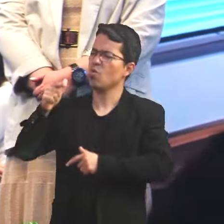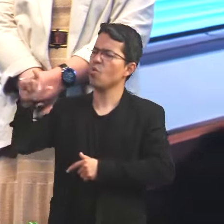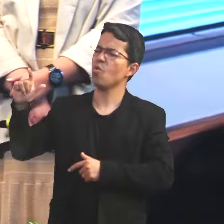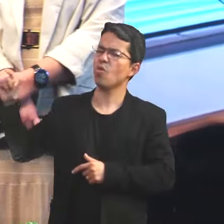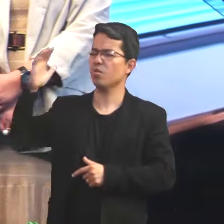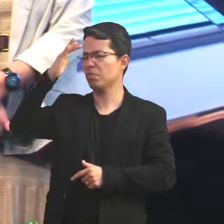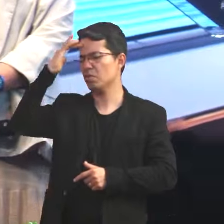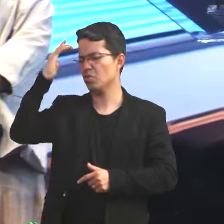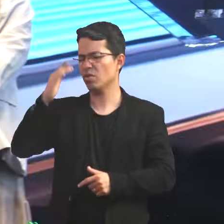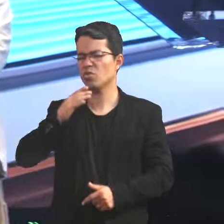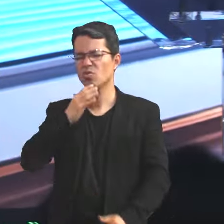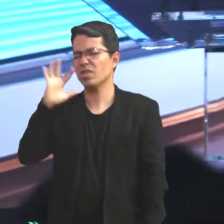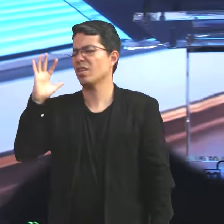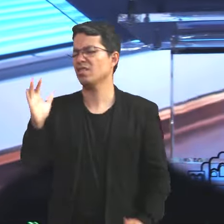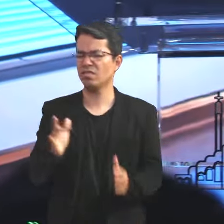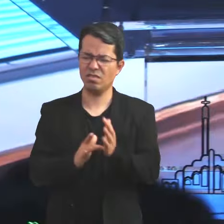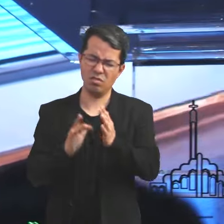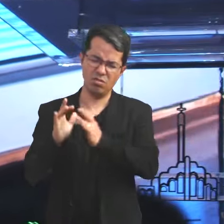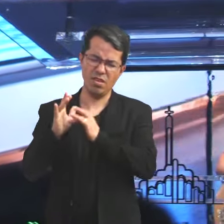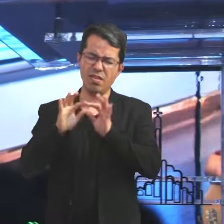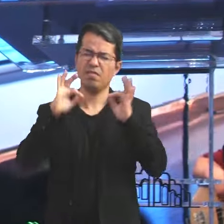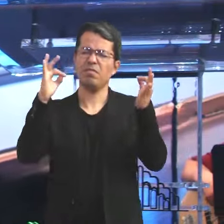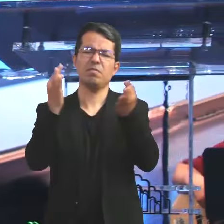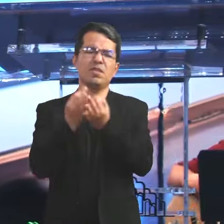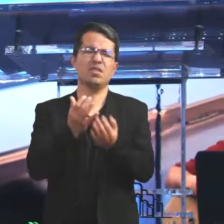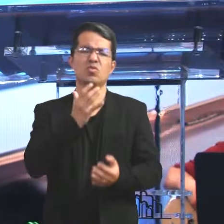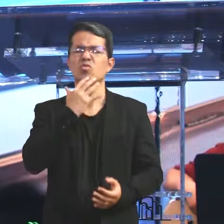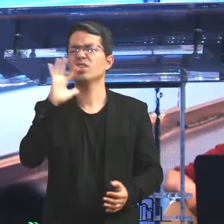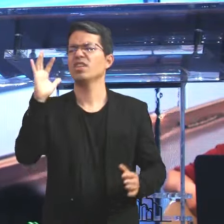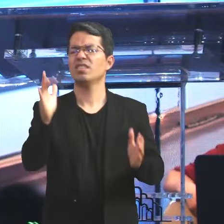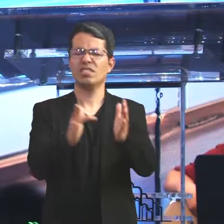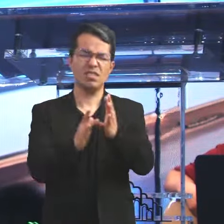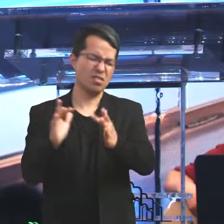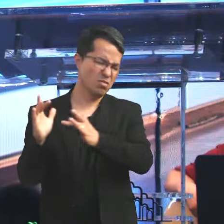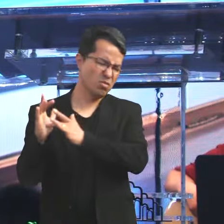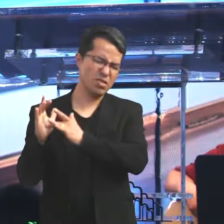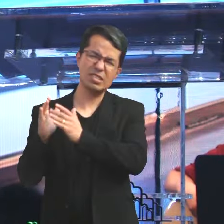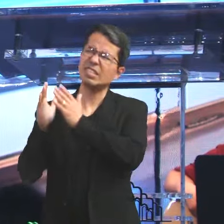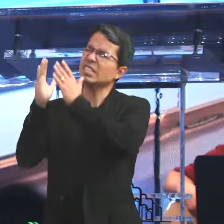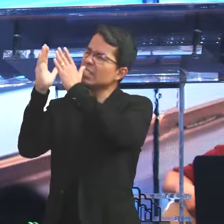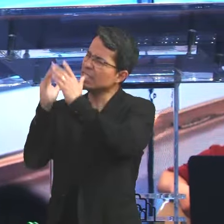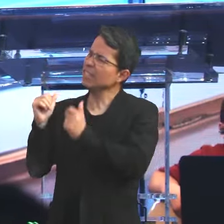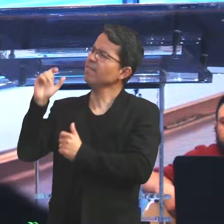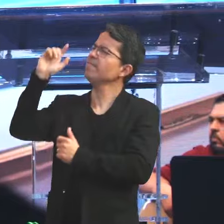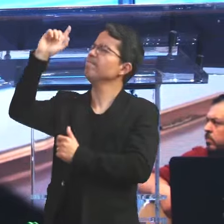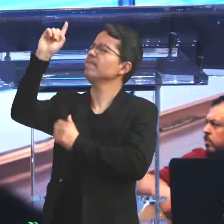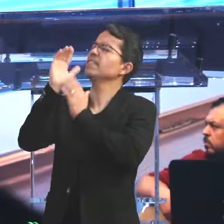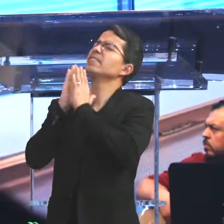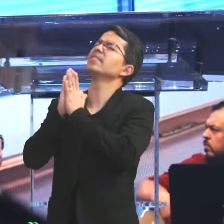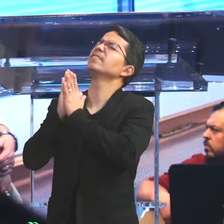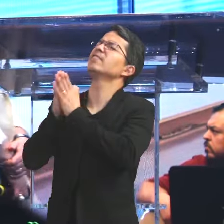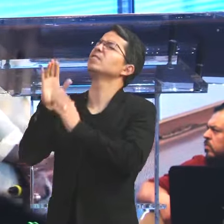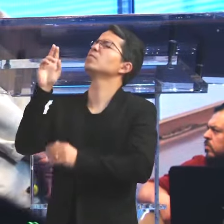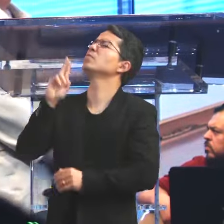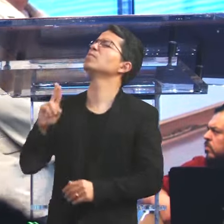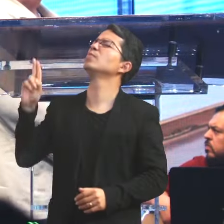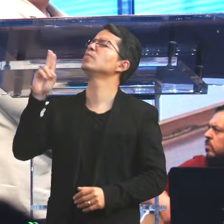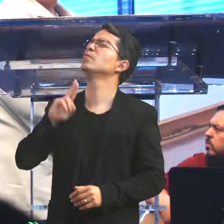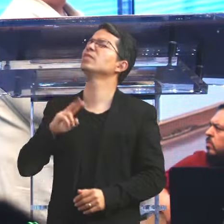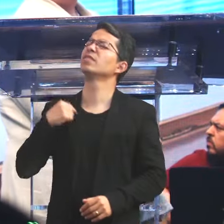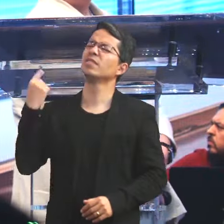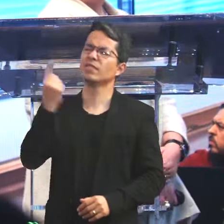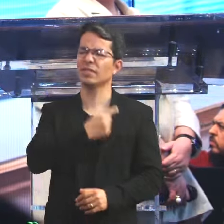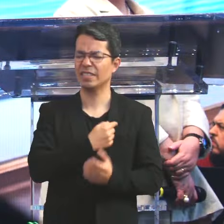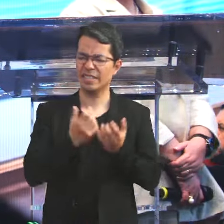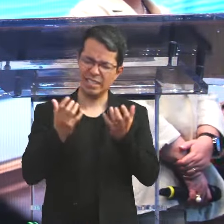lágrimas nos olhos para que o Senhor nos use para que o evangelho possa chegar